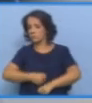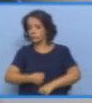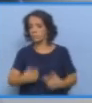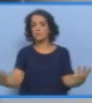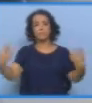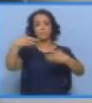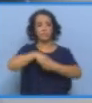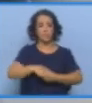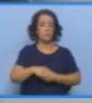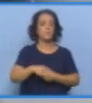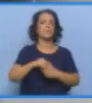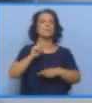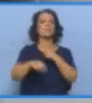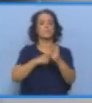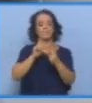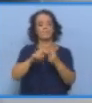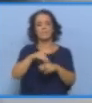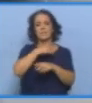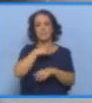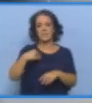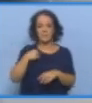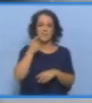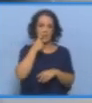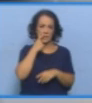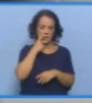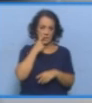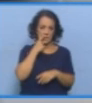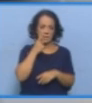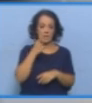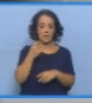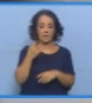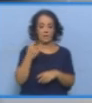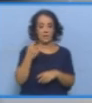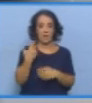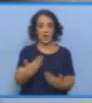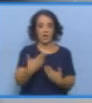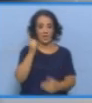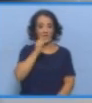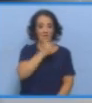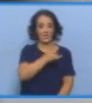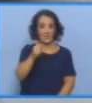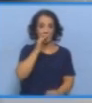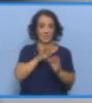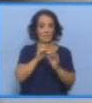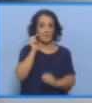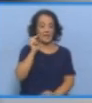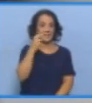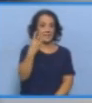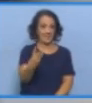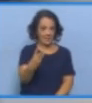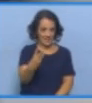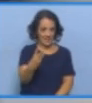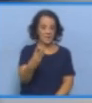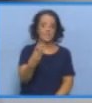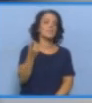criámos uma clínica social dentária que vai fazer 3 anos agora no dia 22 de setembro, que também é